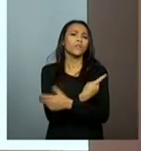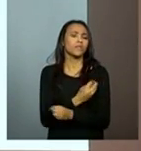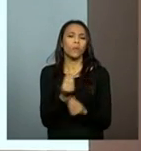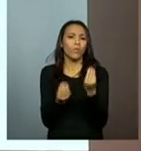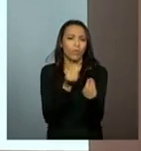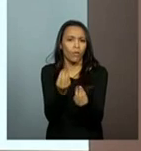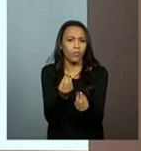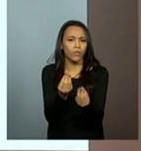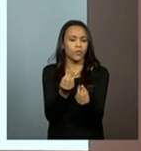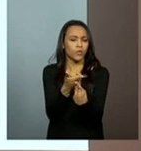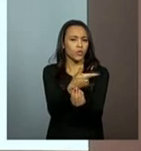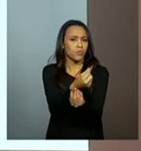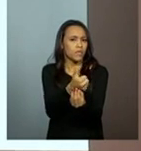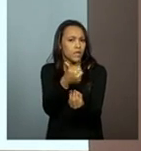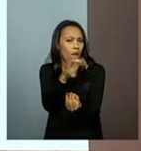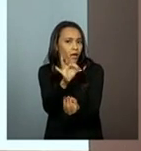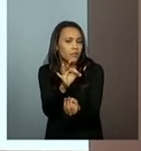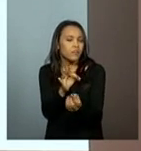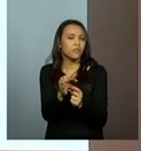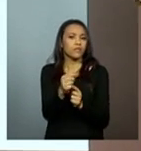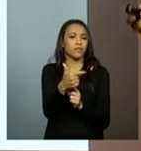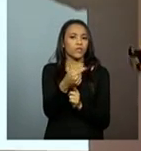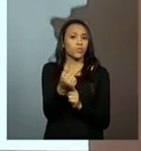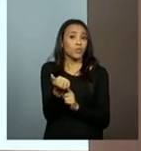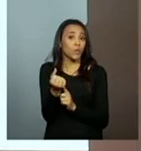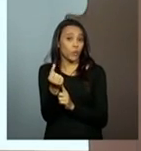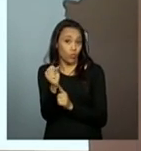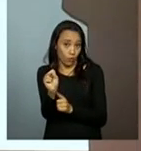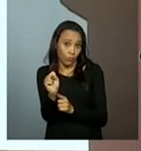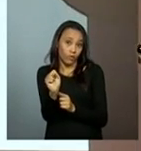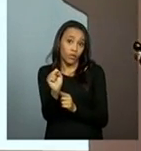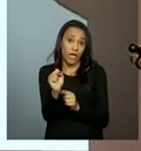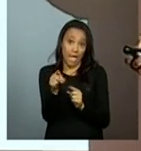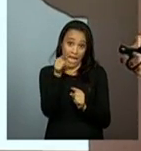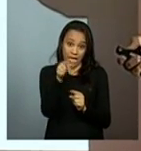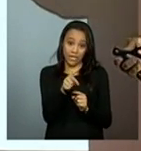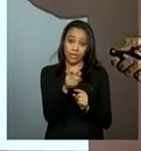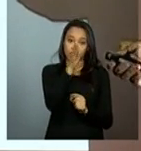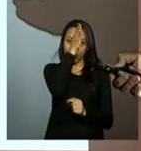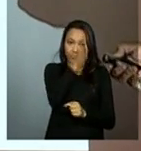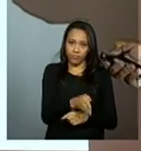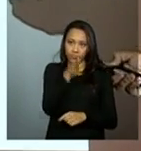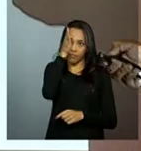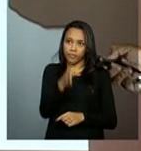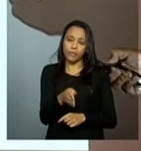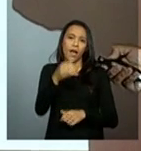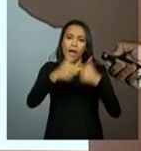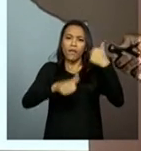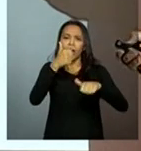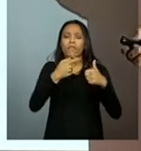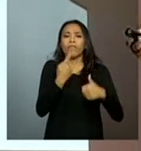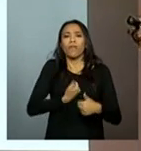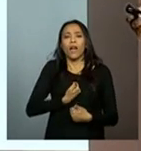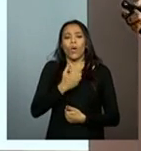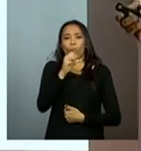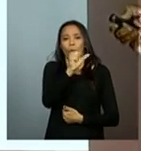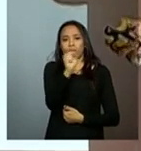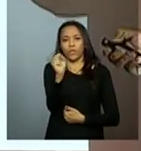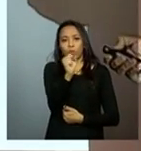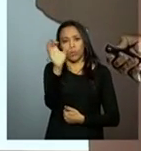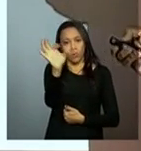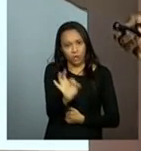Em 2010 e em 2008. Esse gráfico nos mostra que 88% das